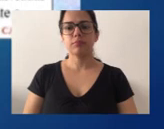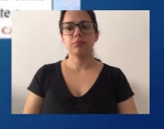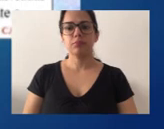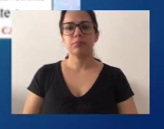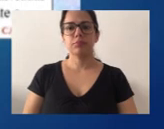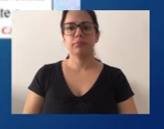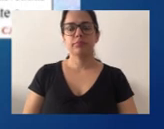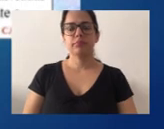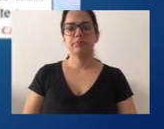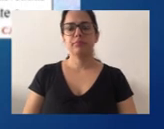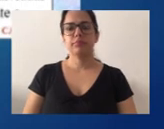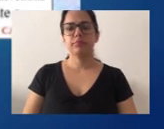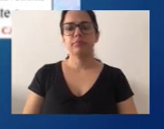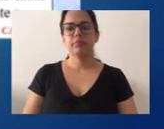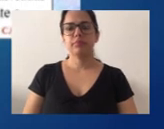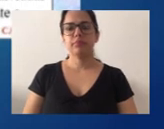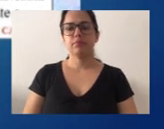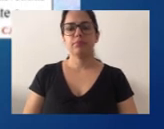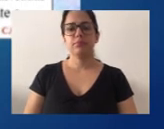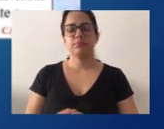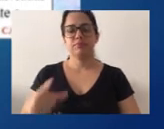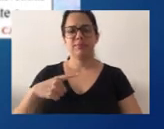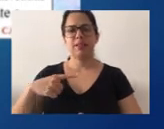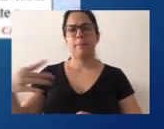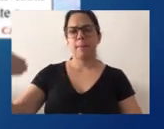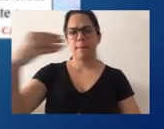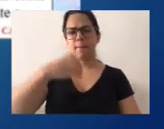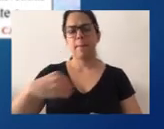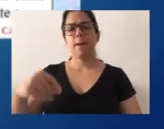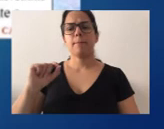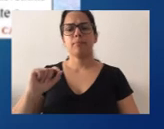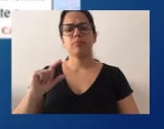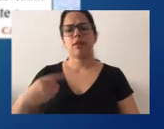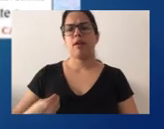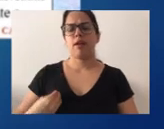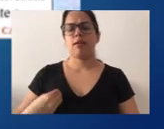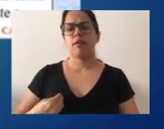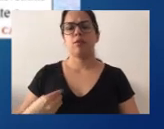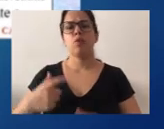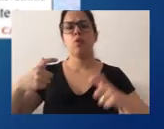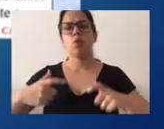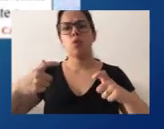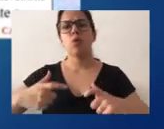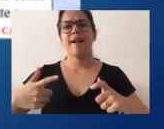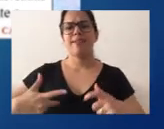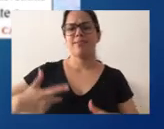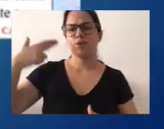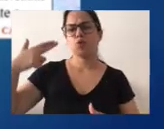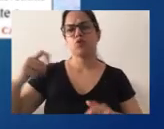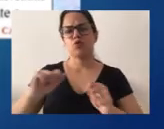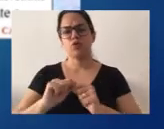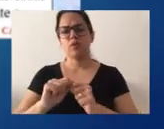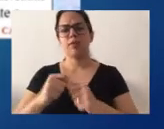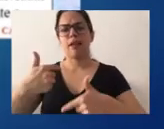Bem, e as radiações não ionizantes, elas estão presentes em setores como centro cirúrgico, né, em trabalhos que estão relacionados